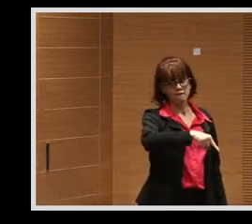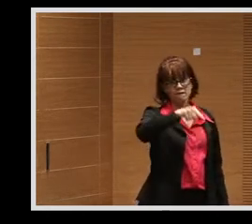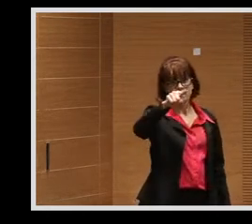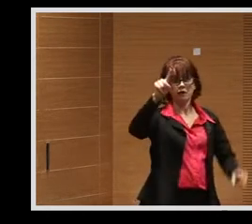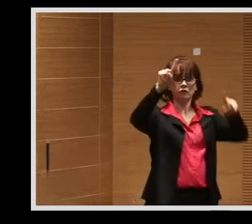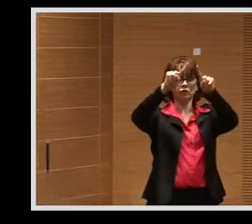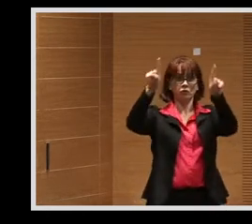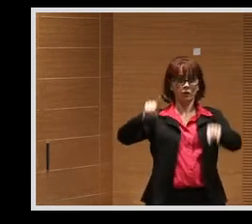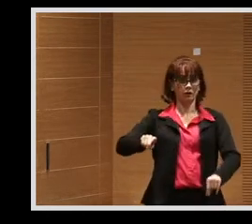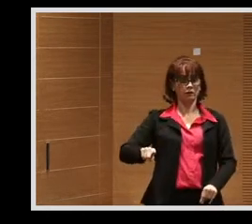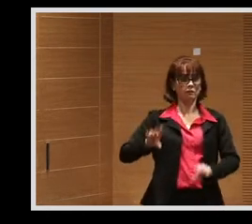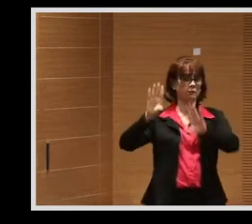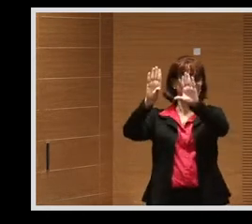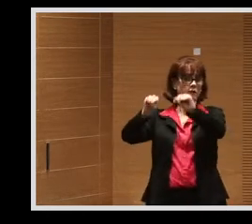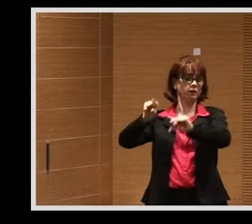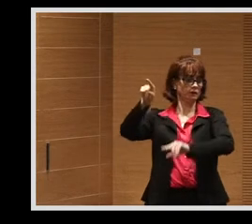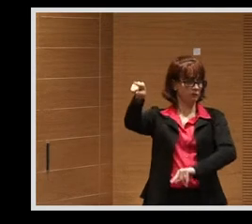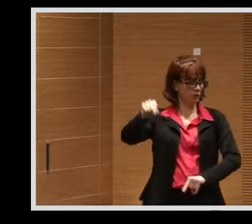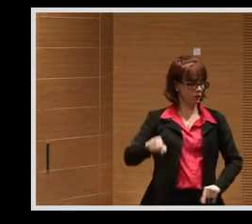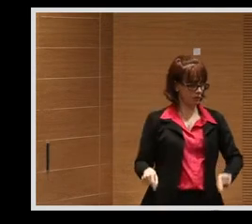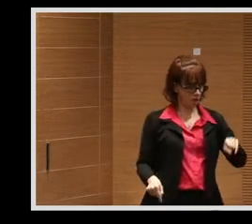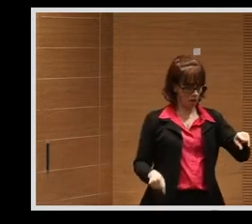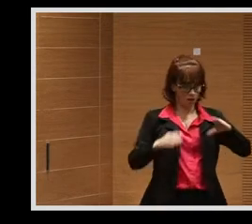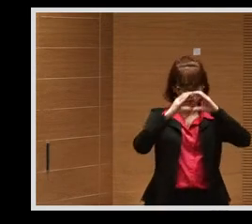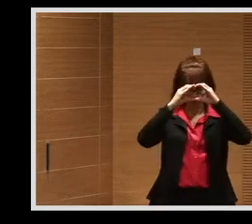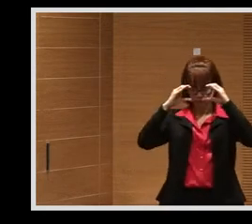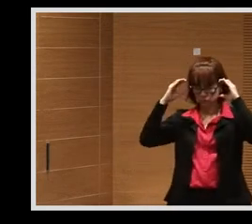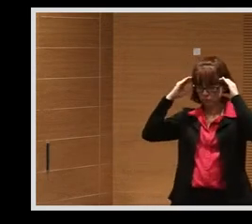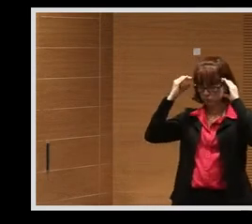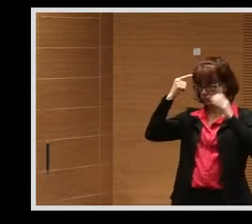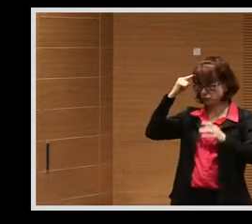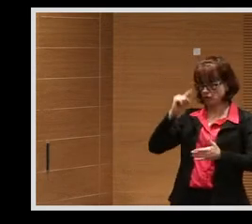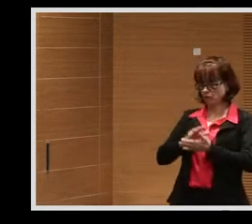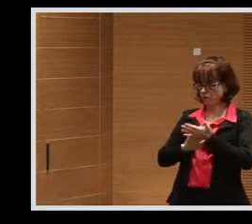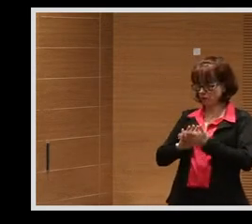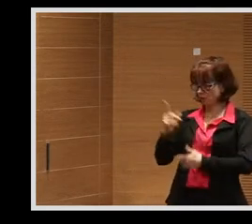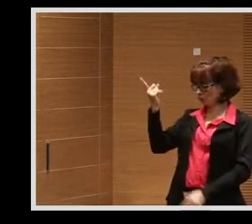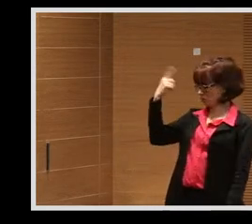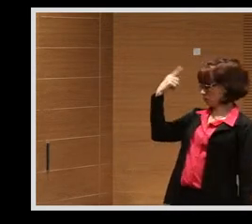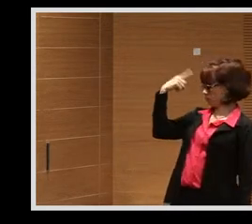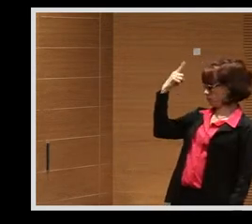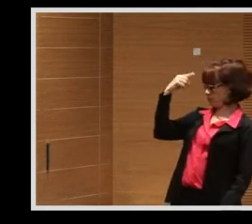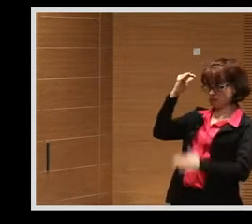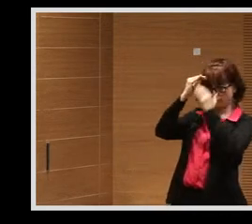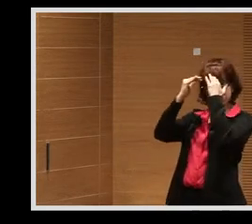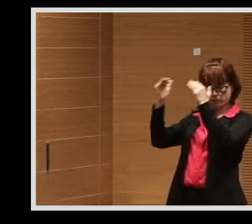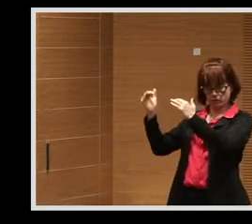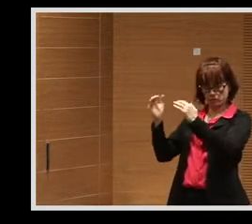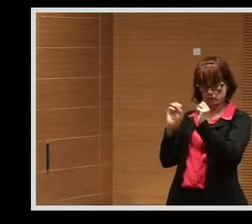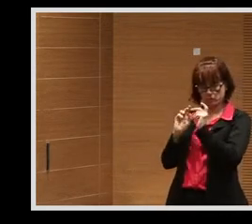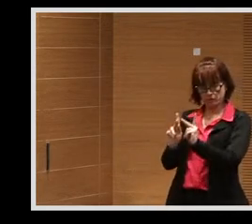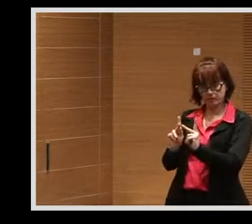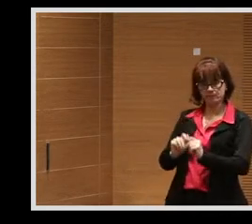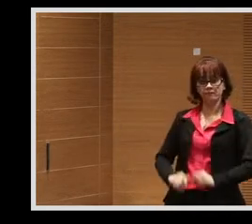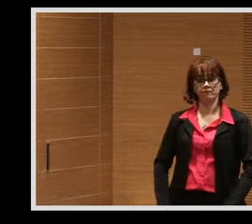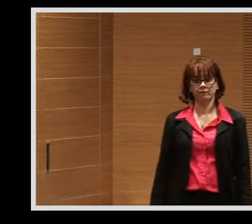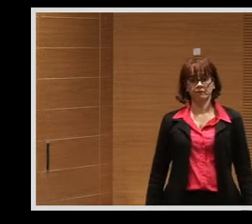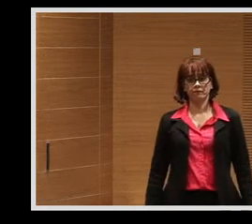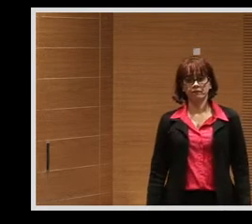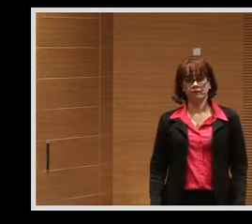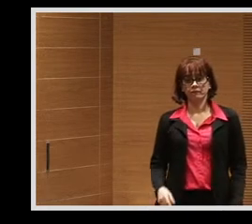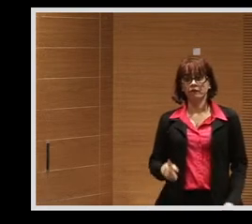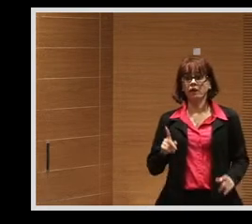A pessoa que está vendada não sabe nada e só vai receber ordens e vai seguir ordens. Ok? E aí